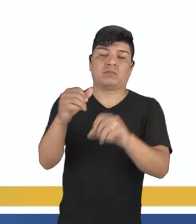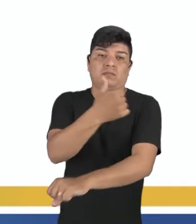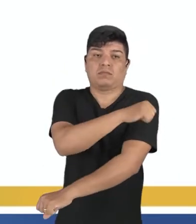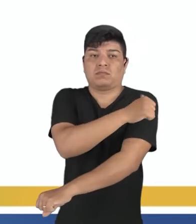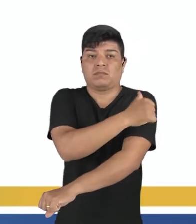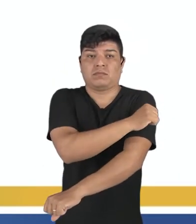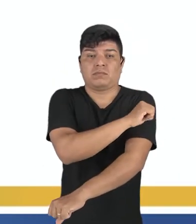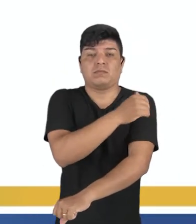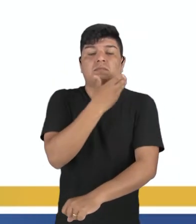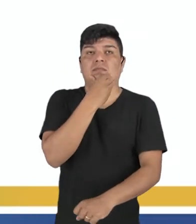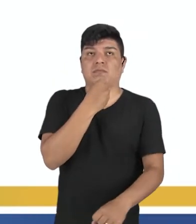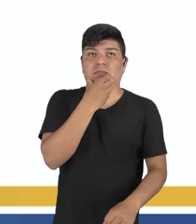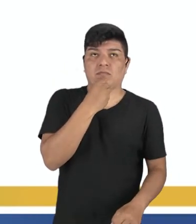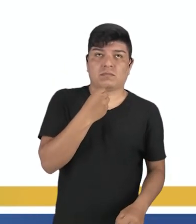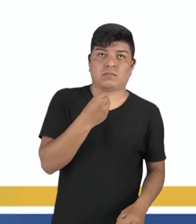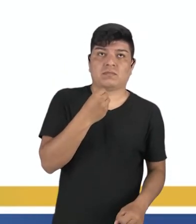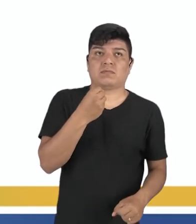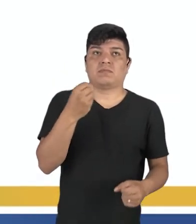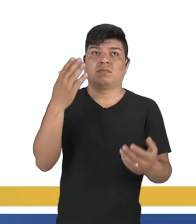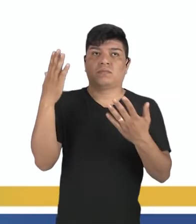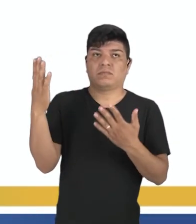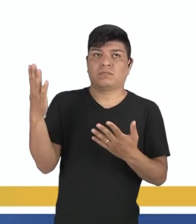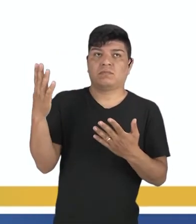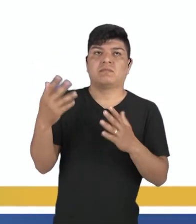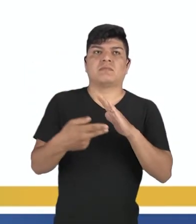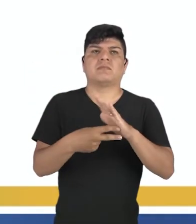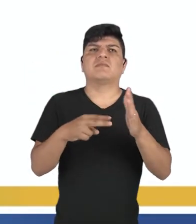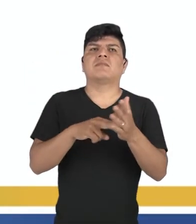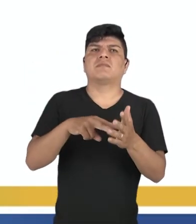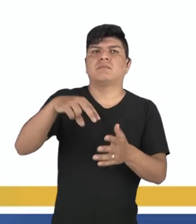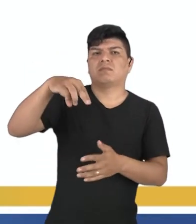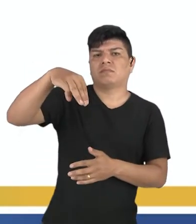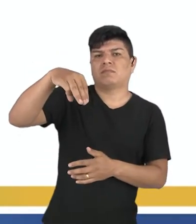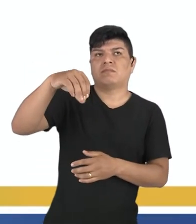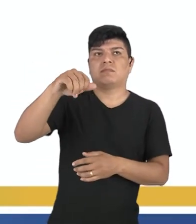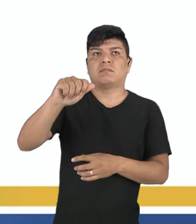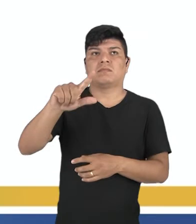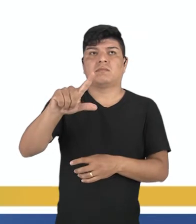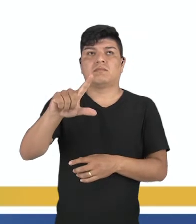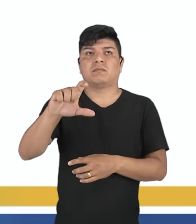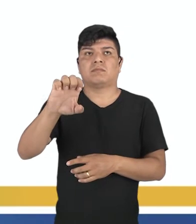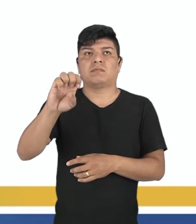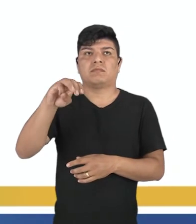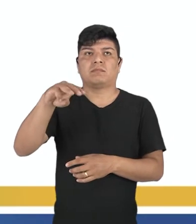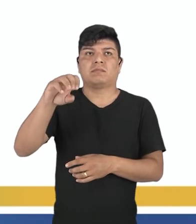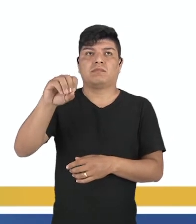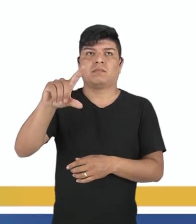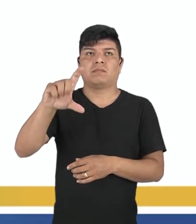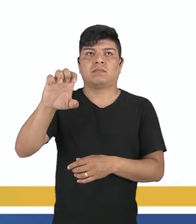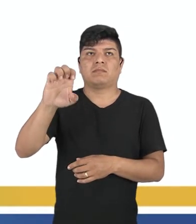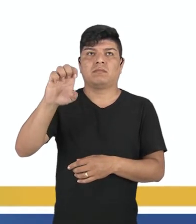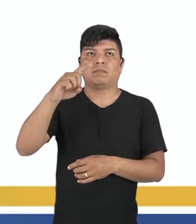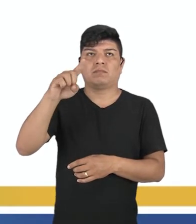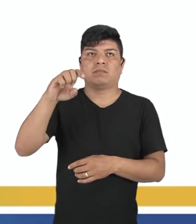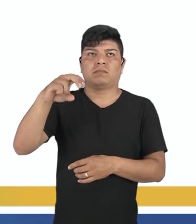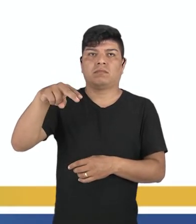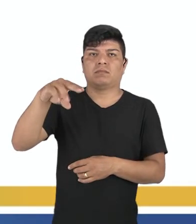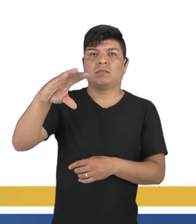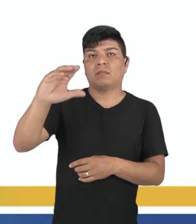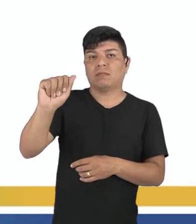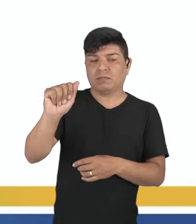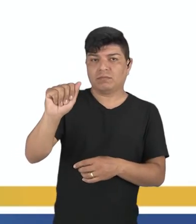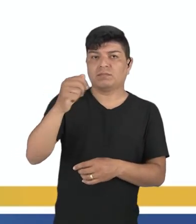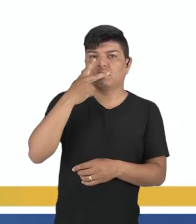carioca e sua malemolência. Sabe o que significa essa palavra? Sugiro que você pesquise. Só de você colocar